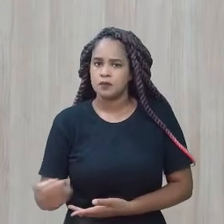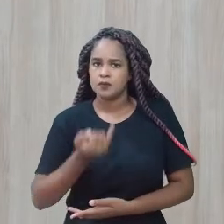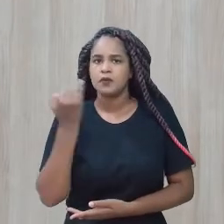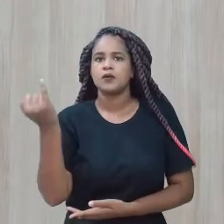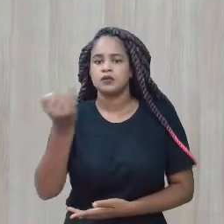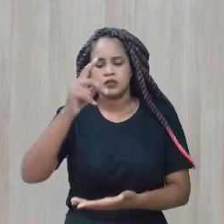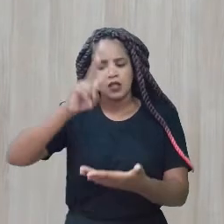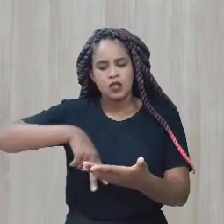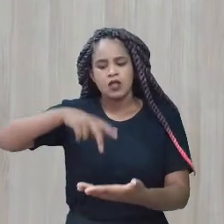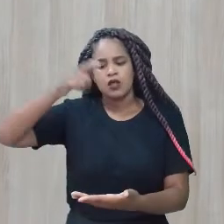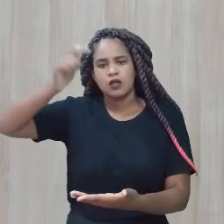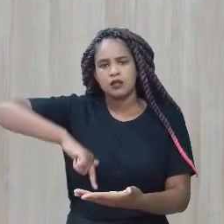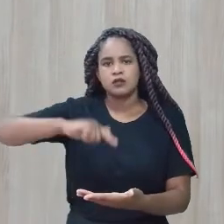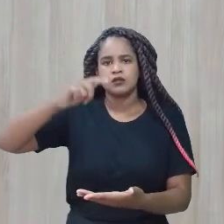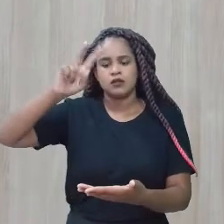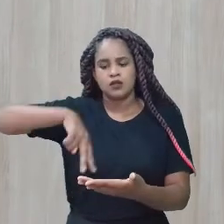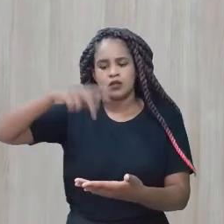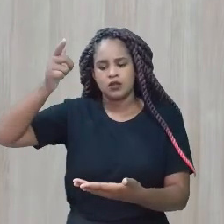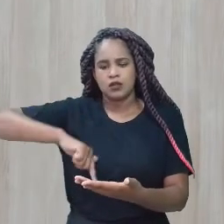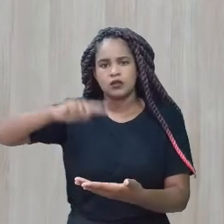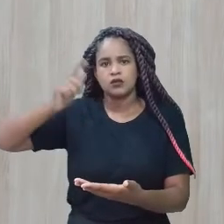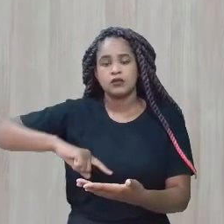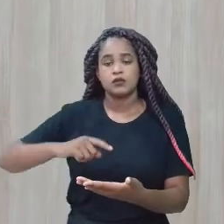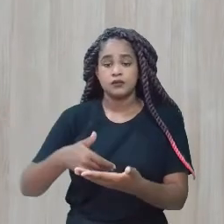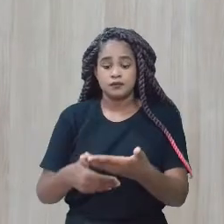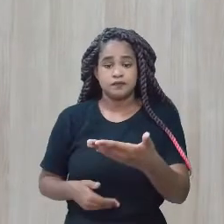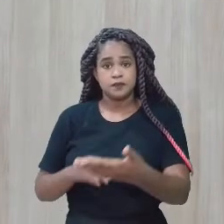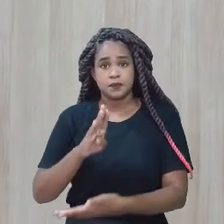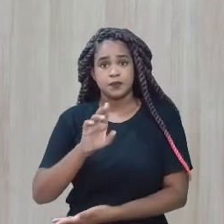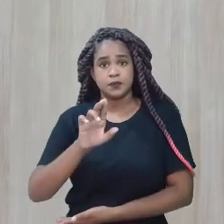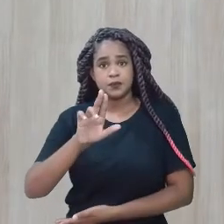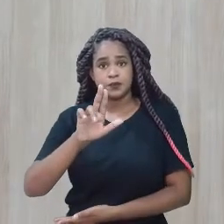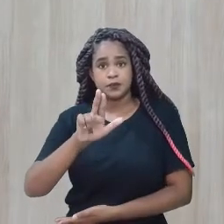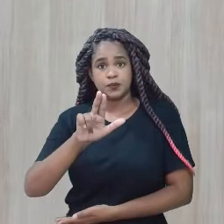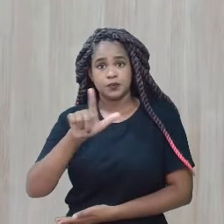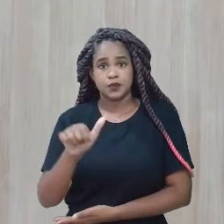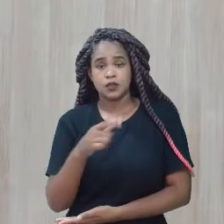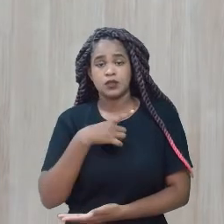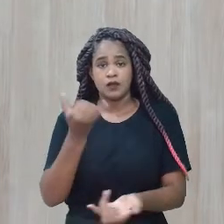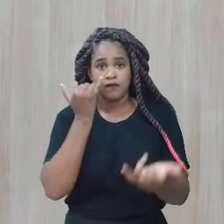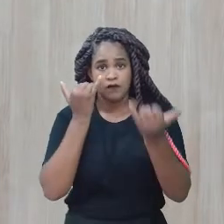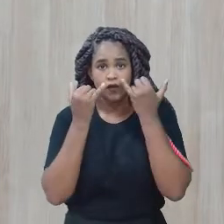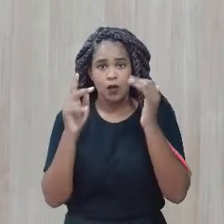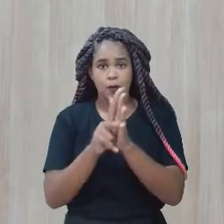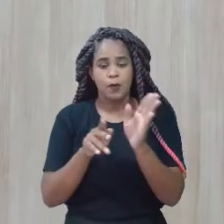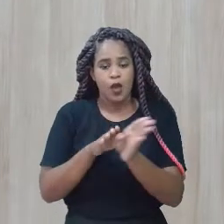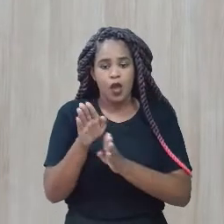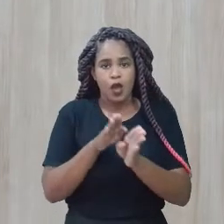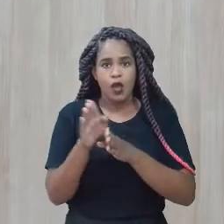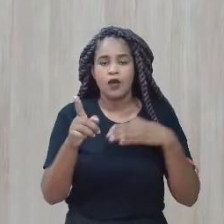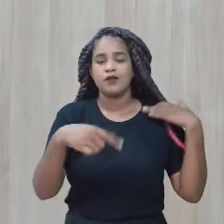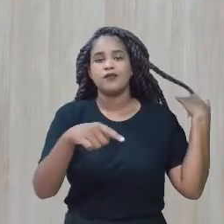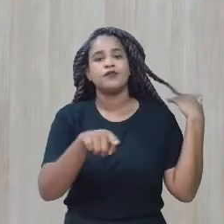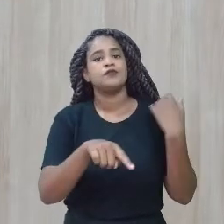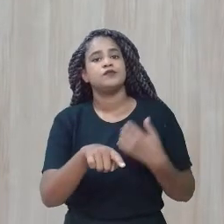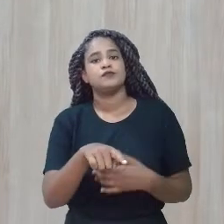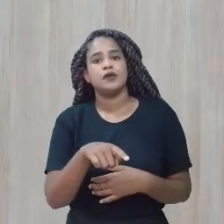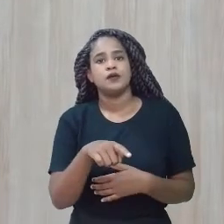ler, reler. Quando você lê a bula de remédio, lá vai ter informações que você não